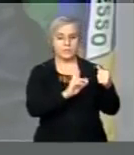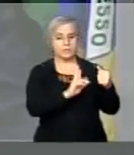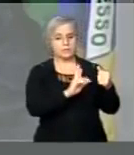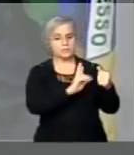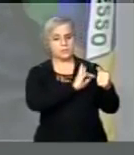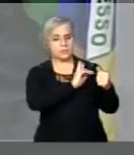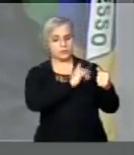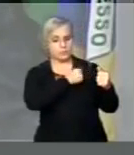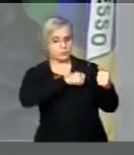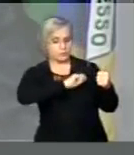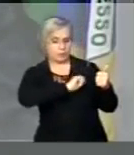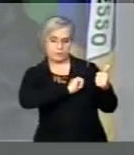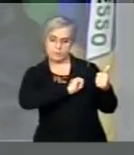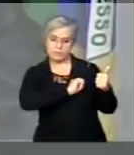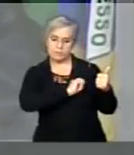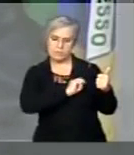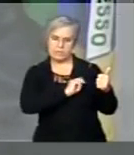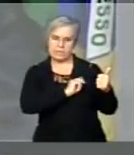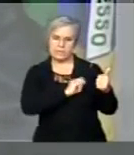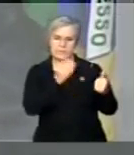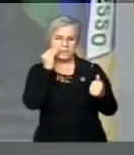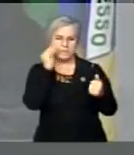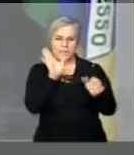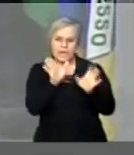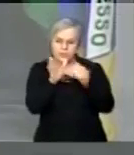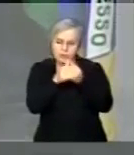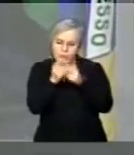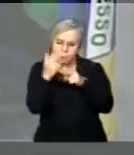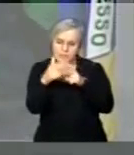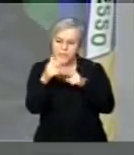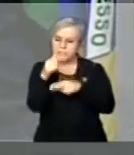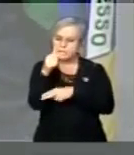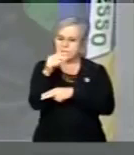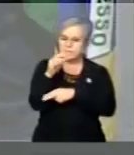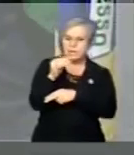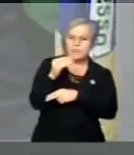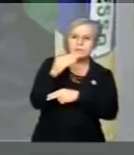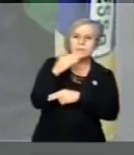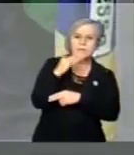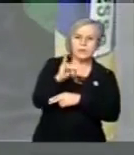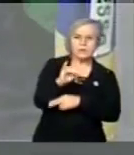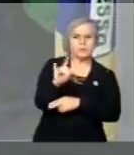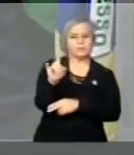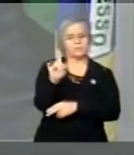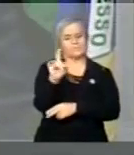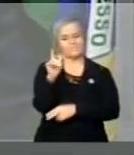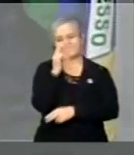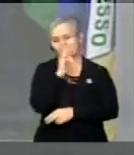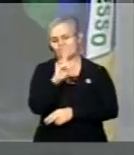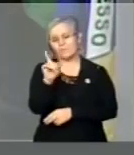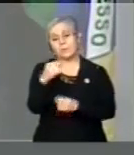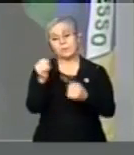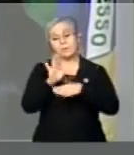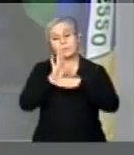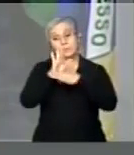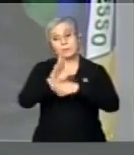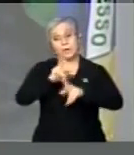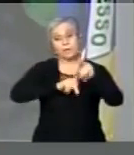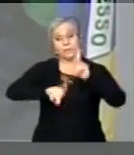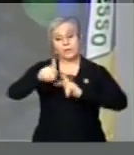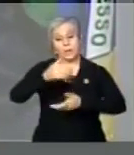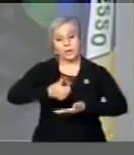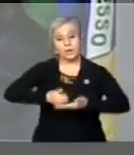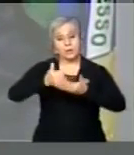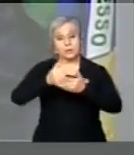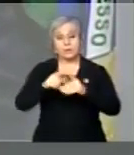pedaladas fiscais, não dá para esconder 70 bilhões. São recursos que deveriam ter sido utilizados em benefício da população e que foram colocados